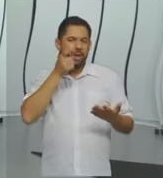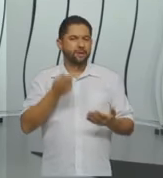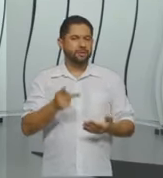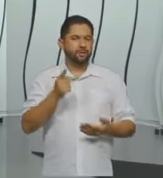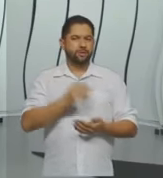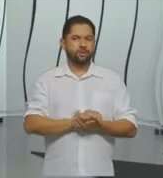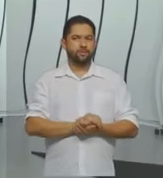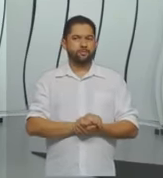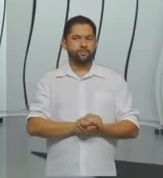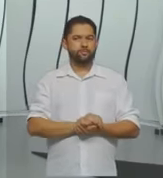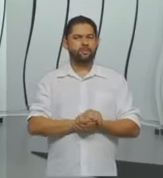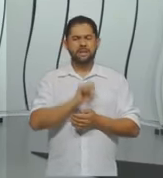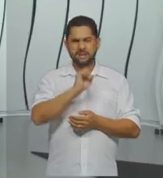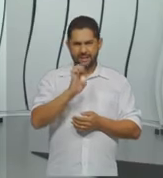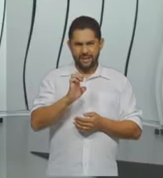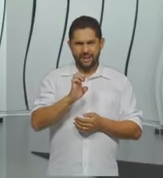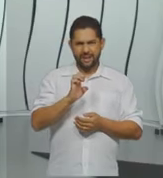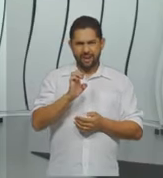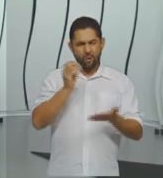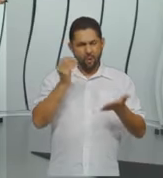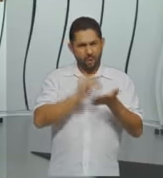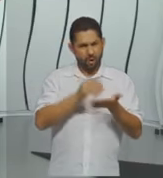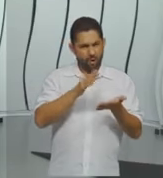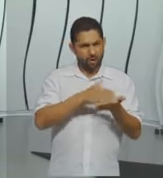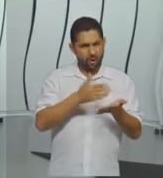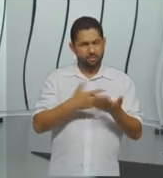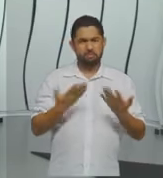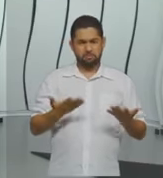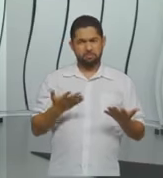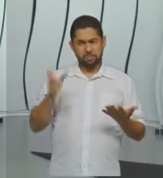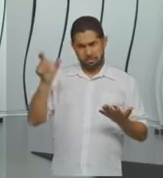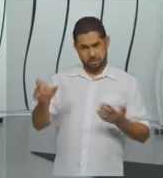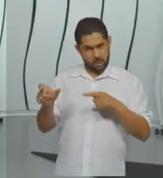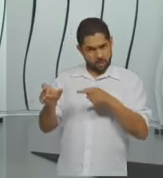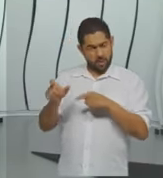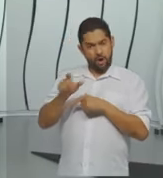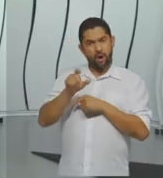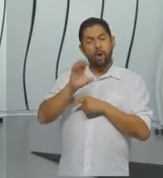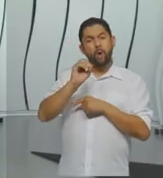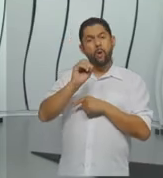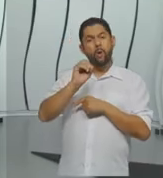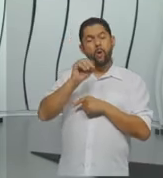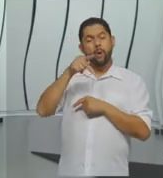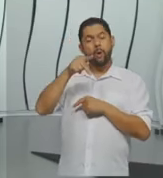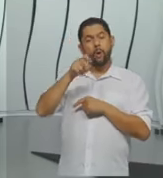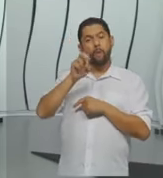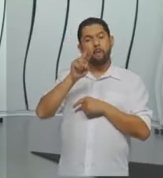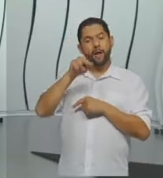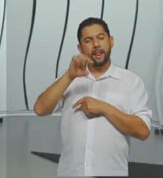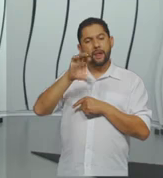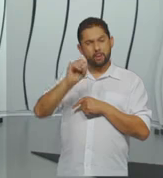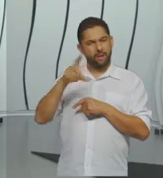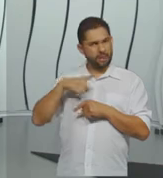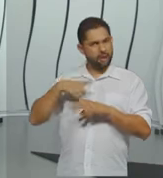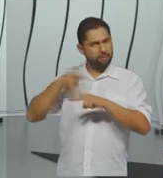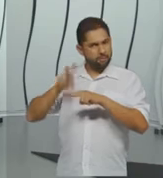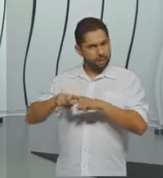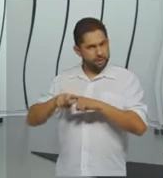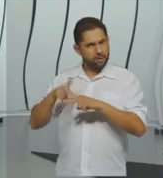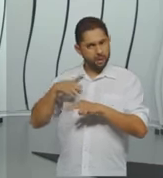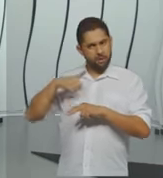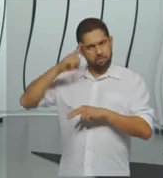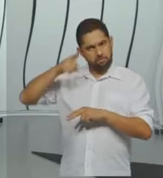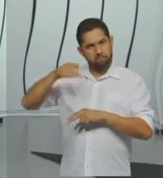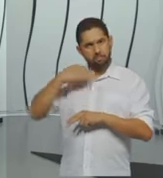do Copérnico foi colocada no Index, o que aconteceu com ele? Ele foi preso pela igreja? Ele foi condenado à morte? Não, mas não